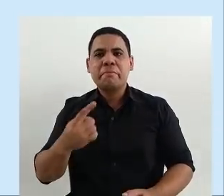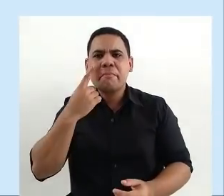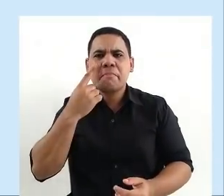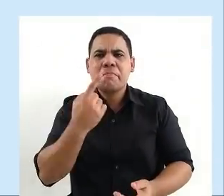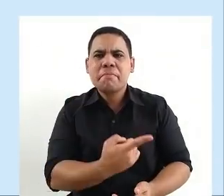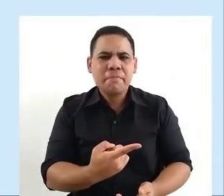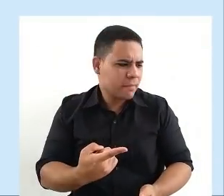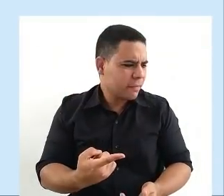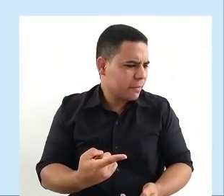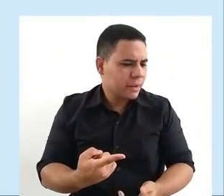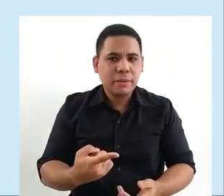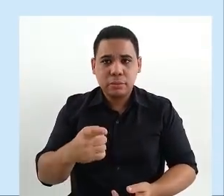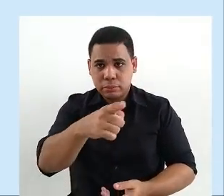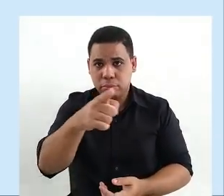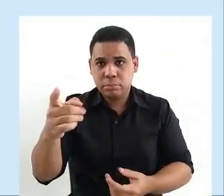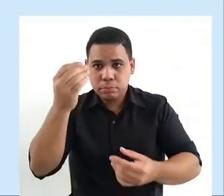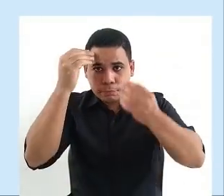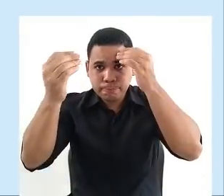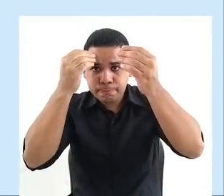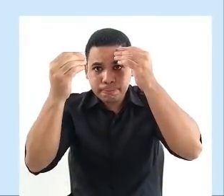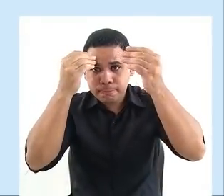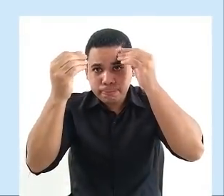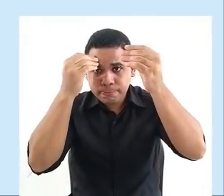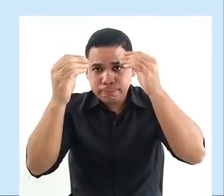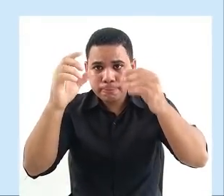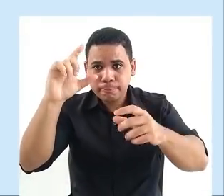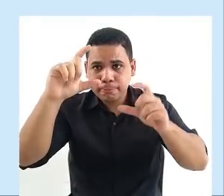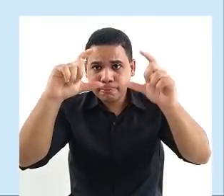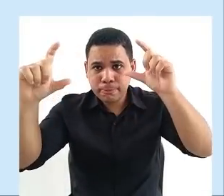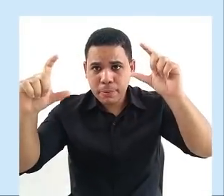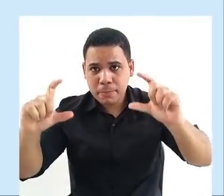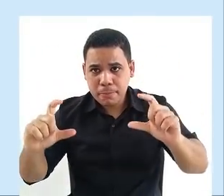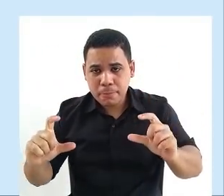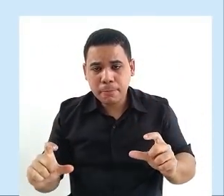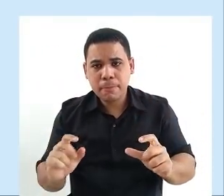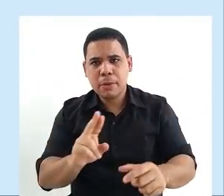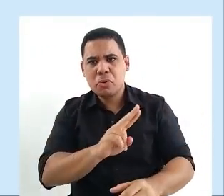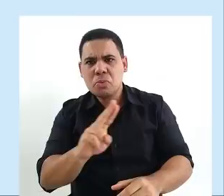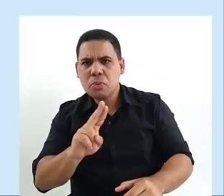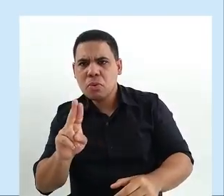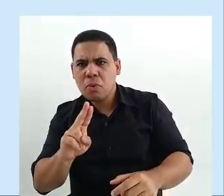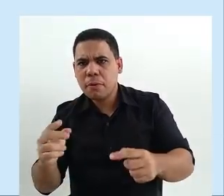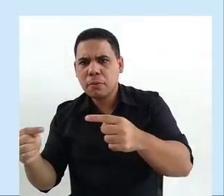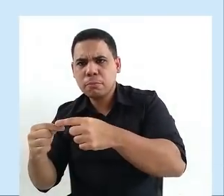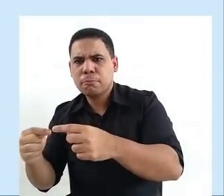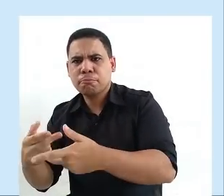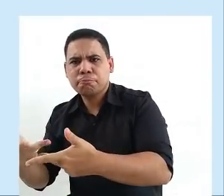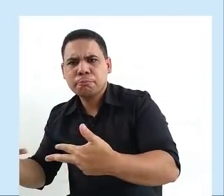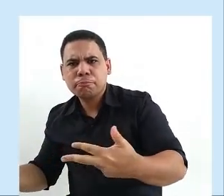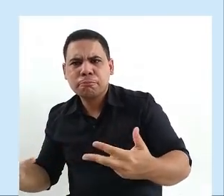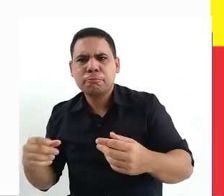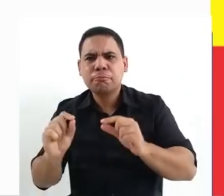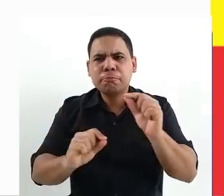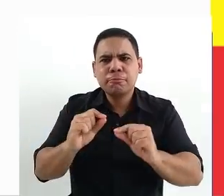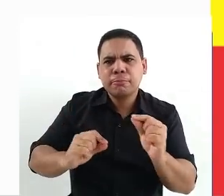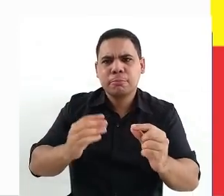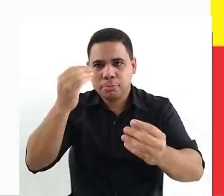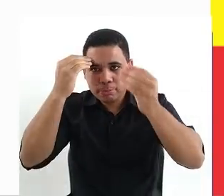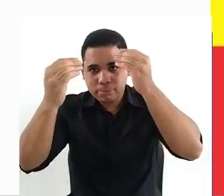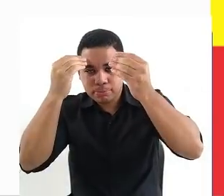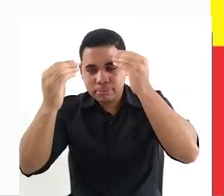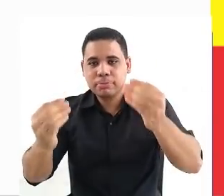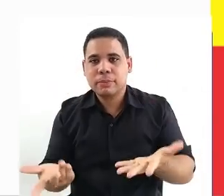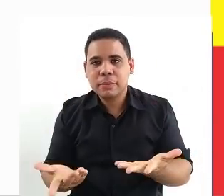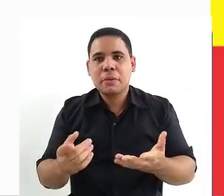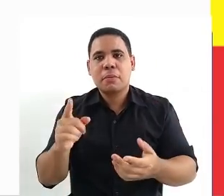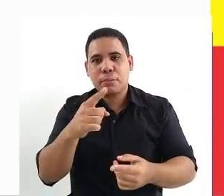fazer qualquer outra questão. Então, aquela minha dica, olha, vai fixando os nomes com aquilo que ele significa, tá bom? Então, vê aí